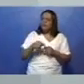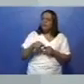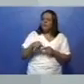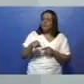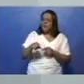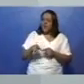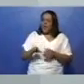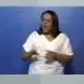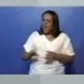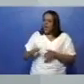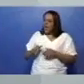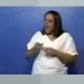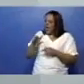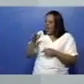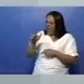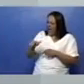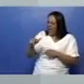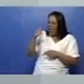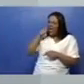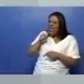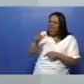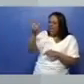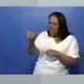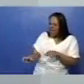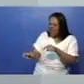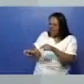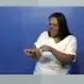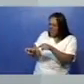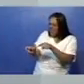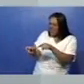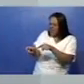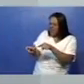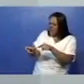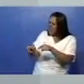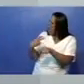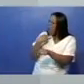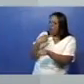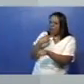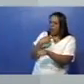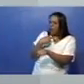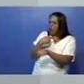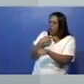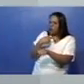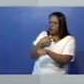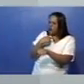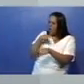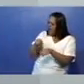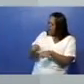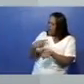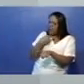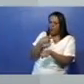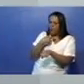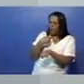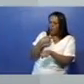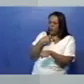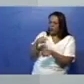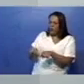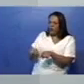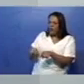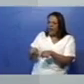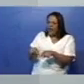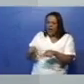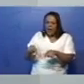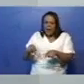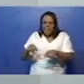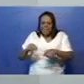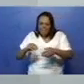Só que ela tinha um único detalhe que ela não podia fazer. Era justamente uma caixa que